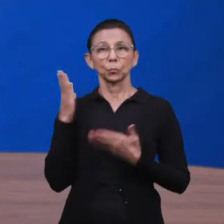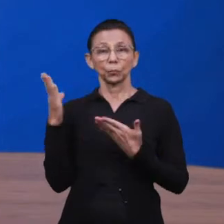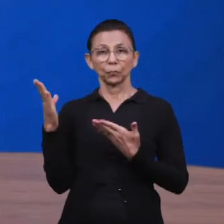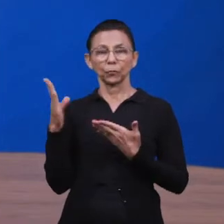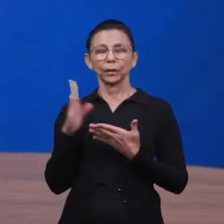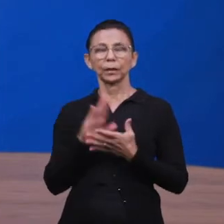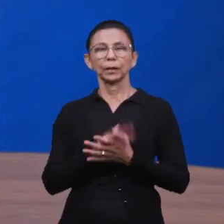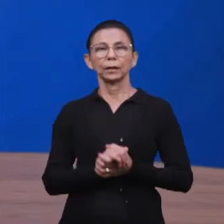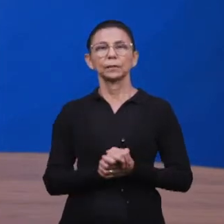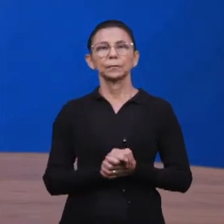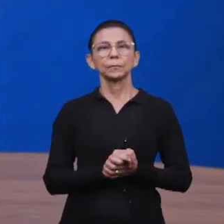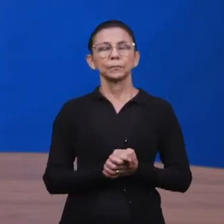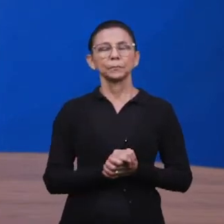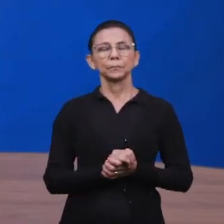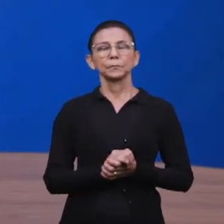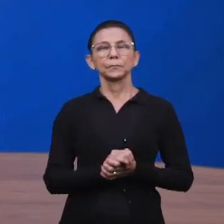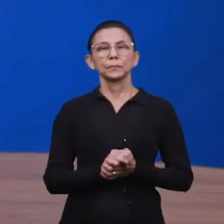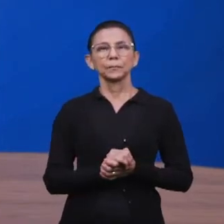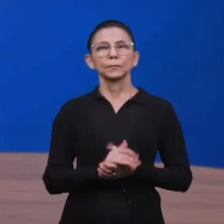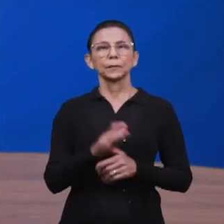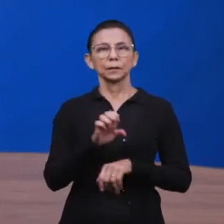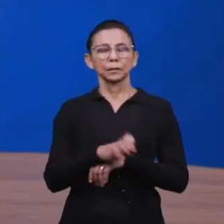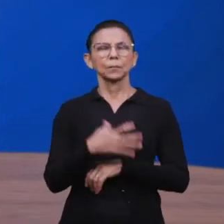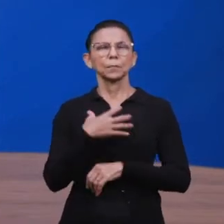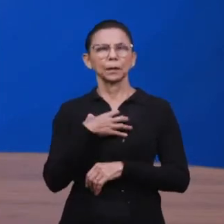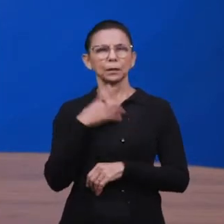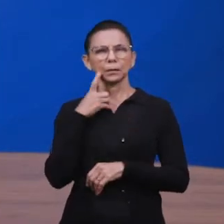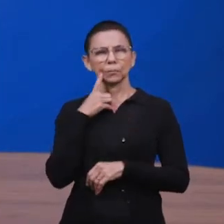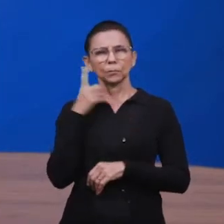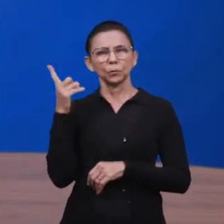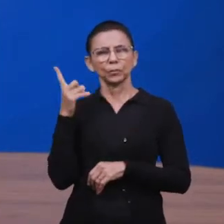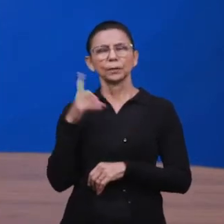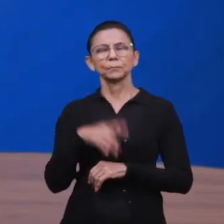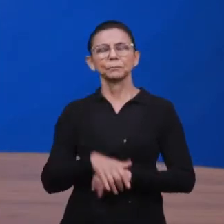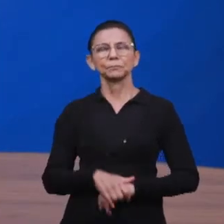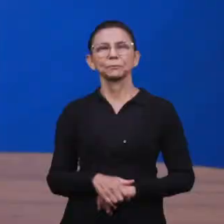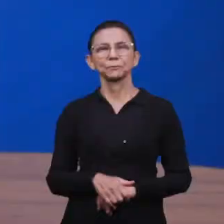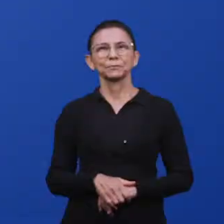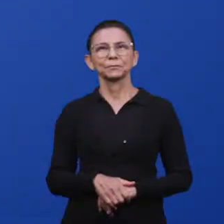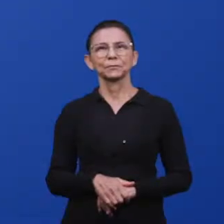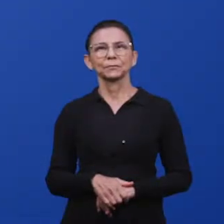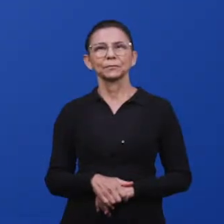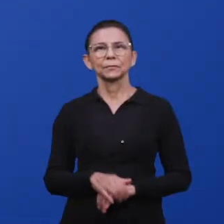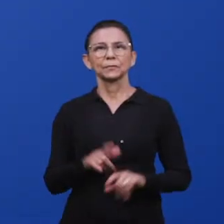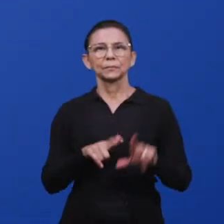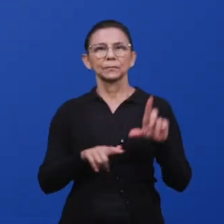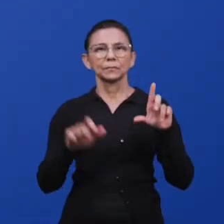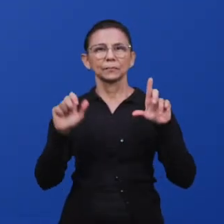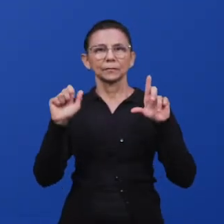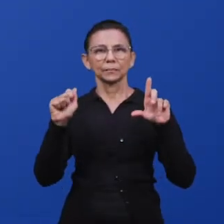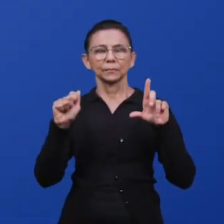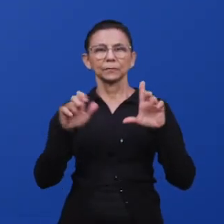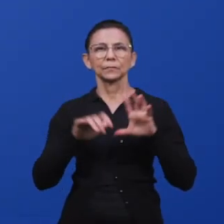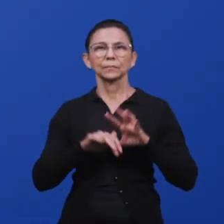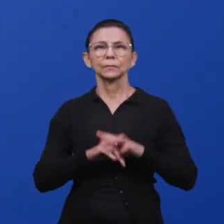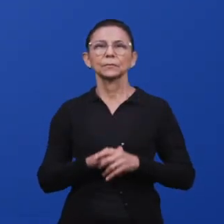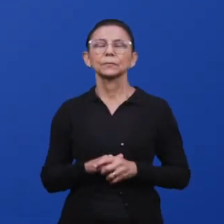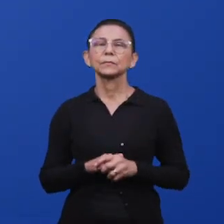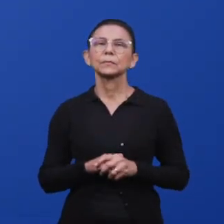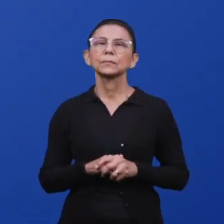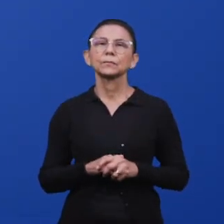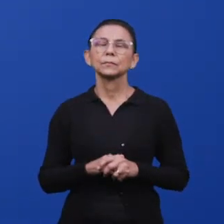da nossa igreja lá em Caetité, no estado da Bahia. Patrick, mais uma vez sua resposta, hein? Na letra A, de acordo com